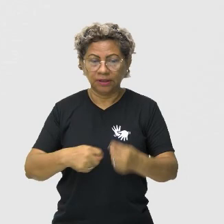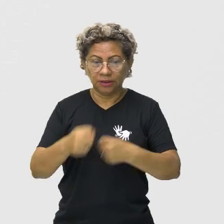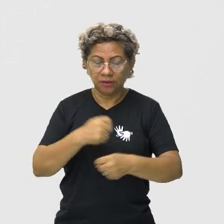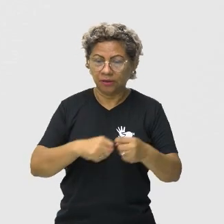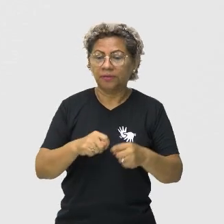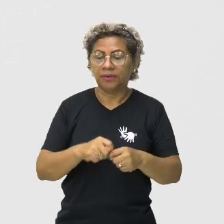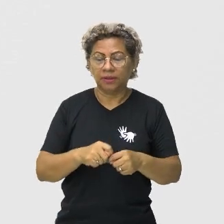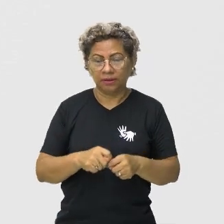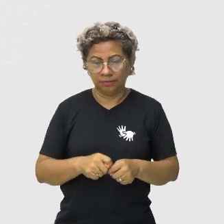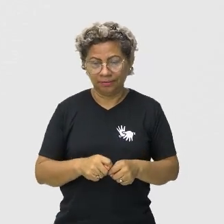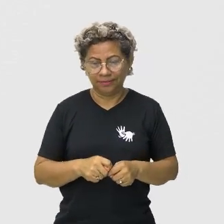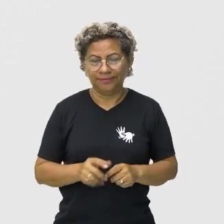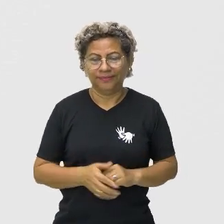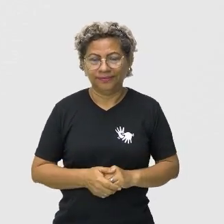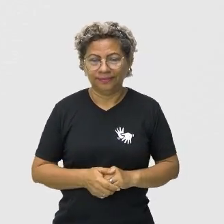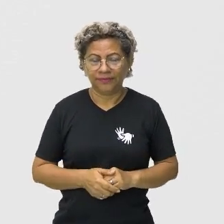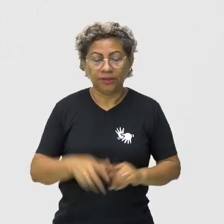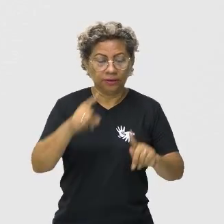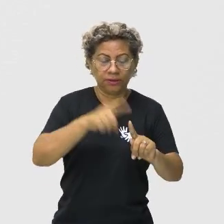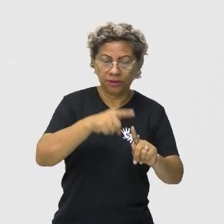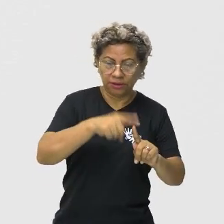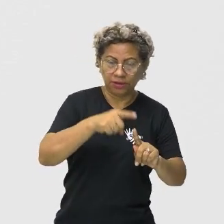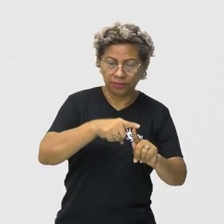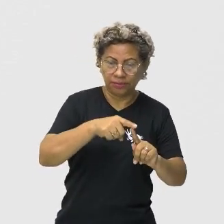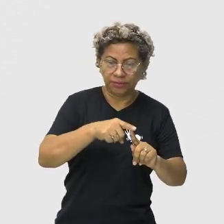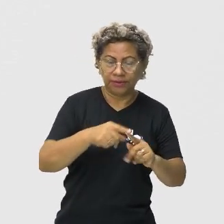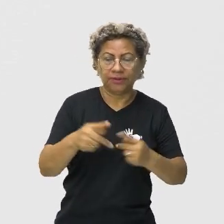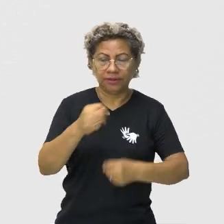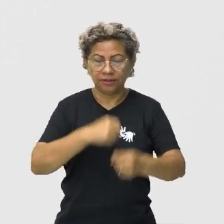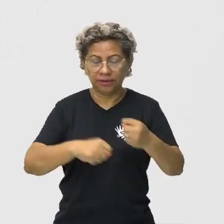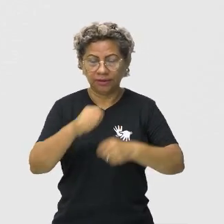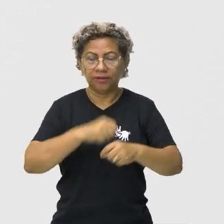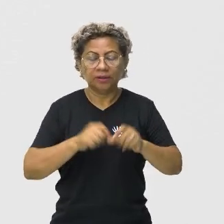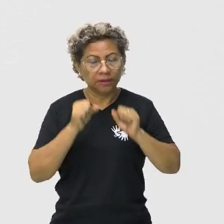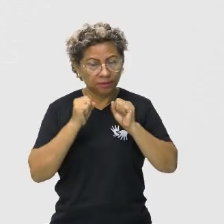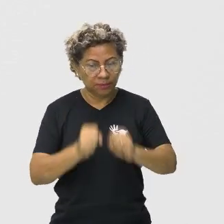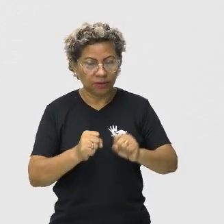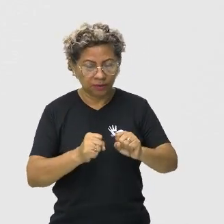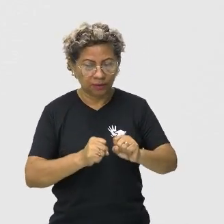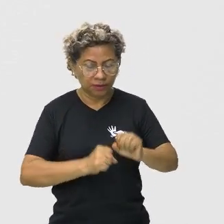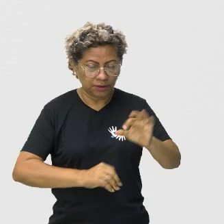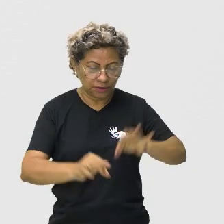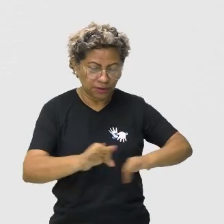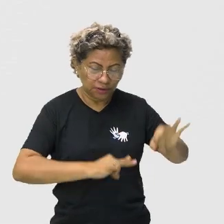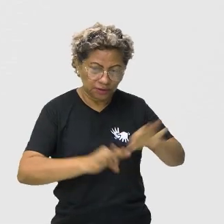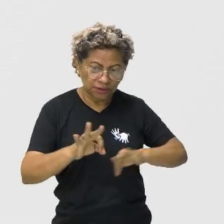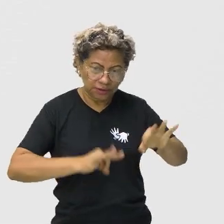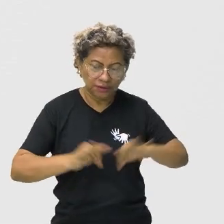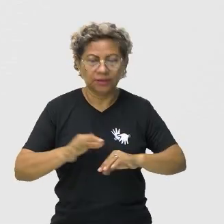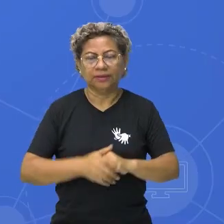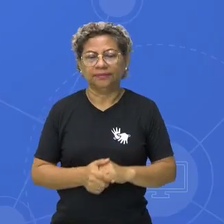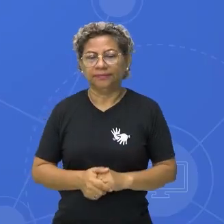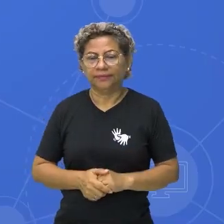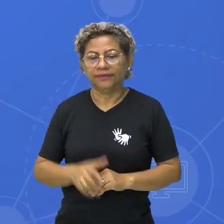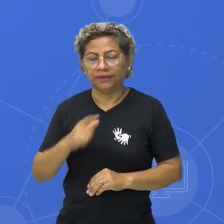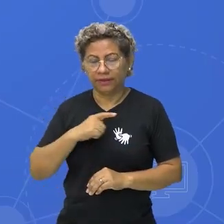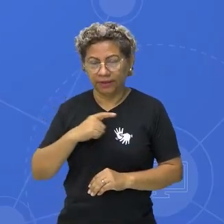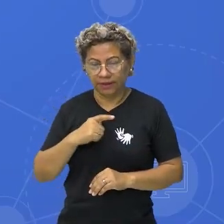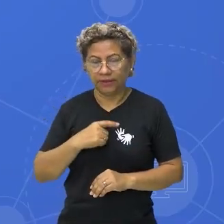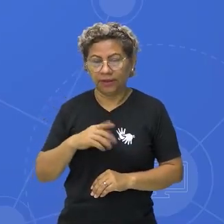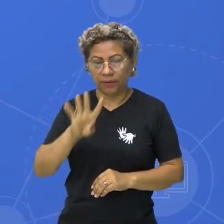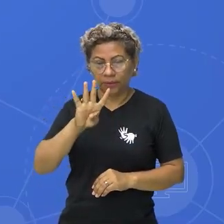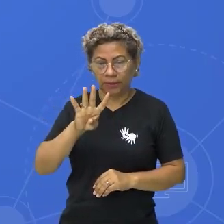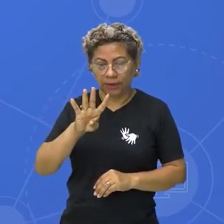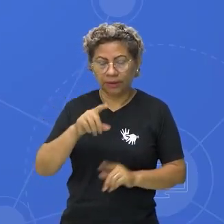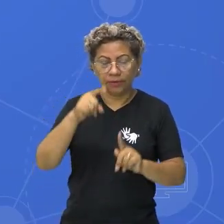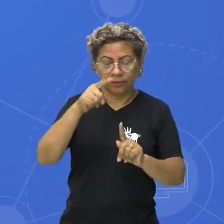diferentes níveis que os blocos econômicos podem se organizar. Então, a gente vai verificar, nós estudamos quatro tipos de blocos,